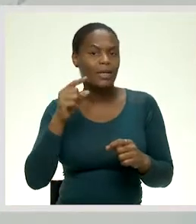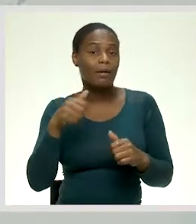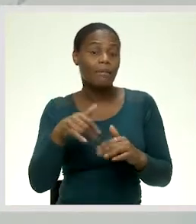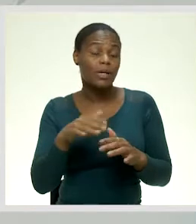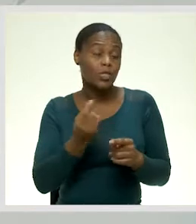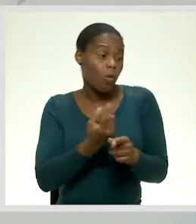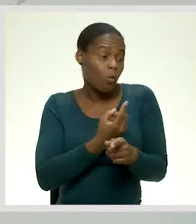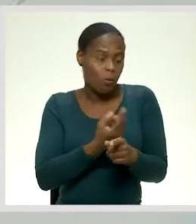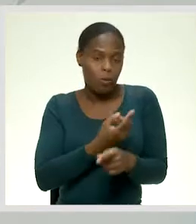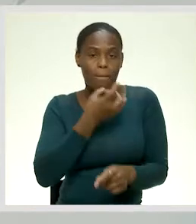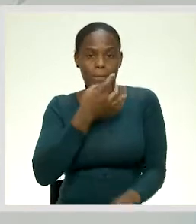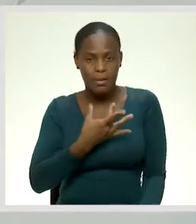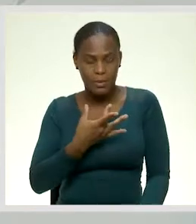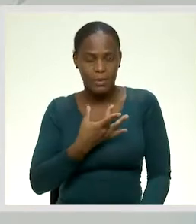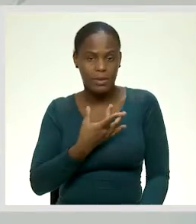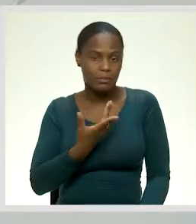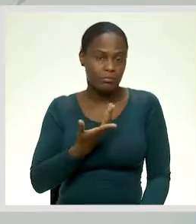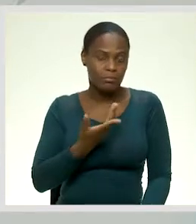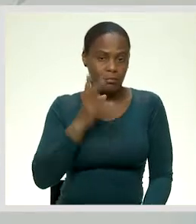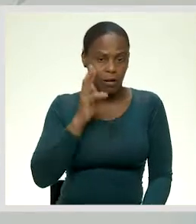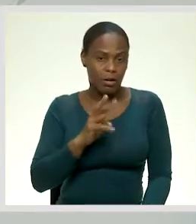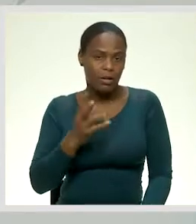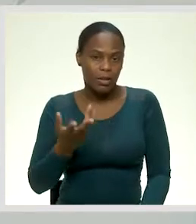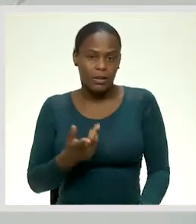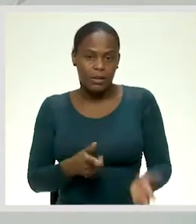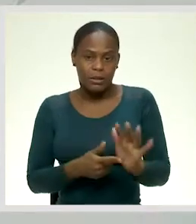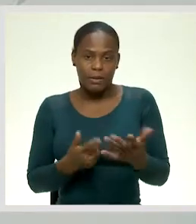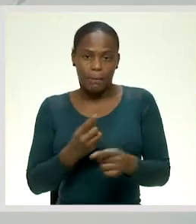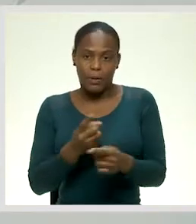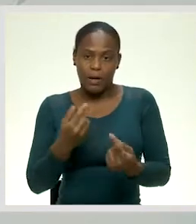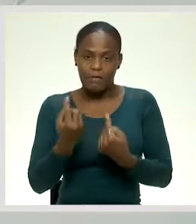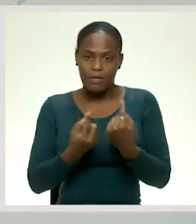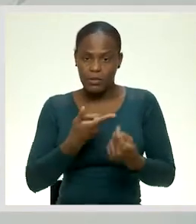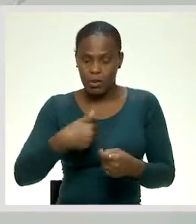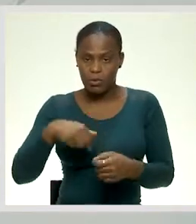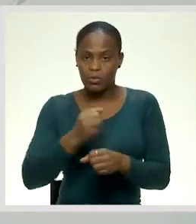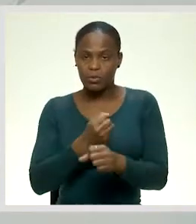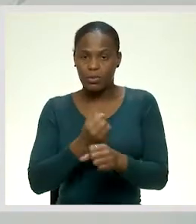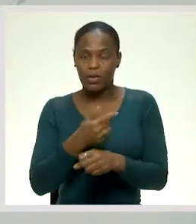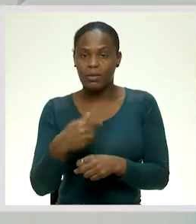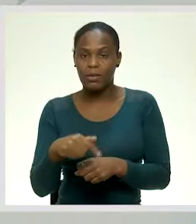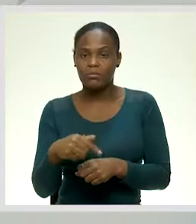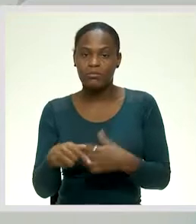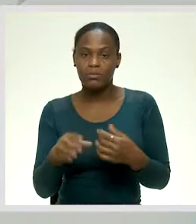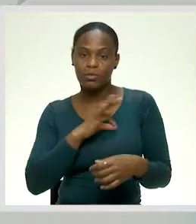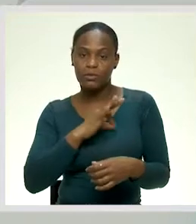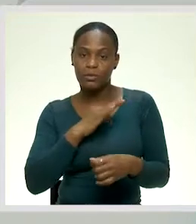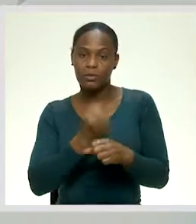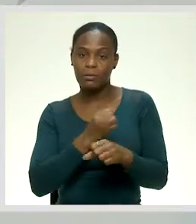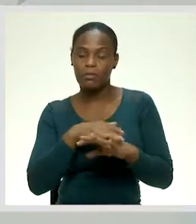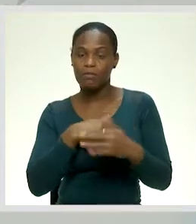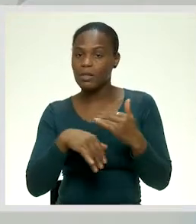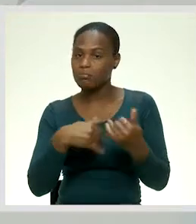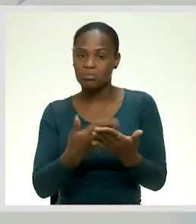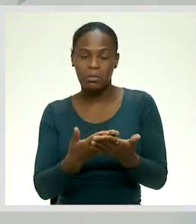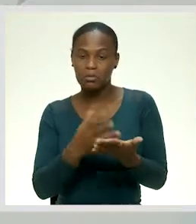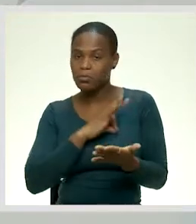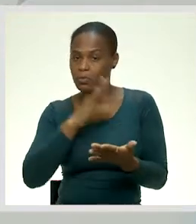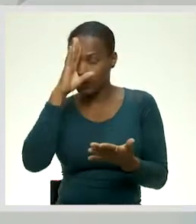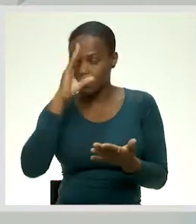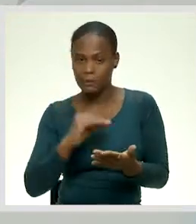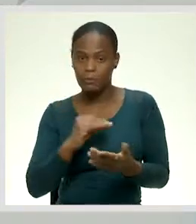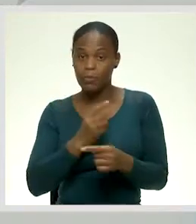permitem te identificar. Porque muitas vezes teremos trabalhos, o professor pede trabalho, o aluno entrega e o professor não sabe. Por isso, muito